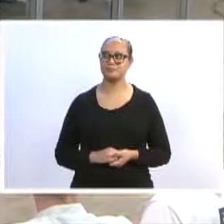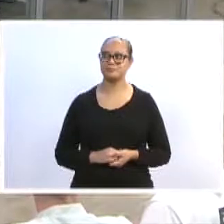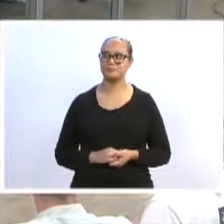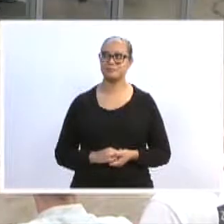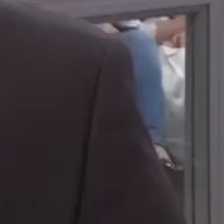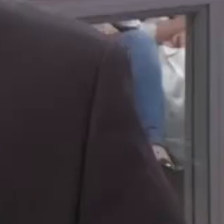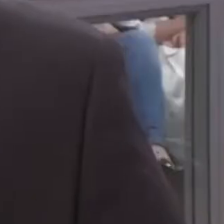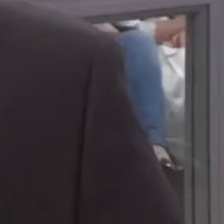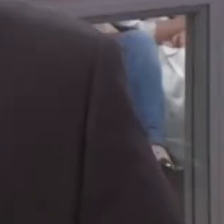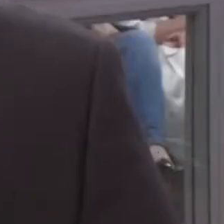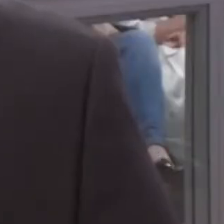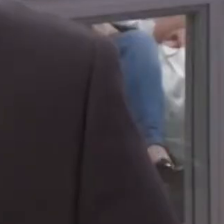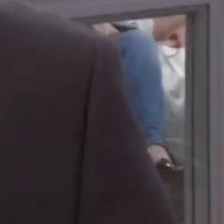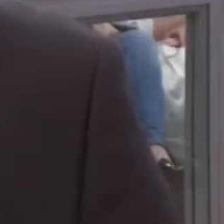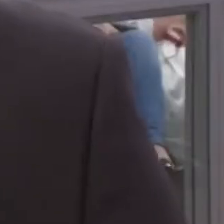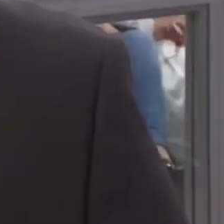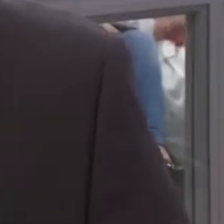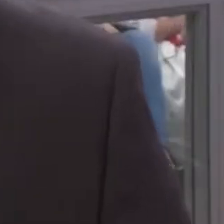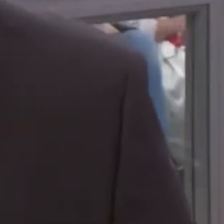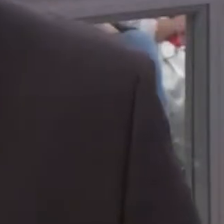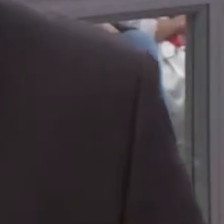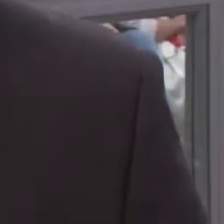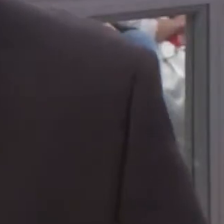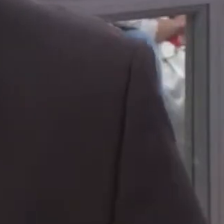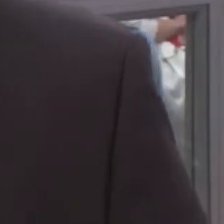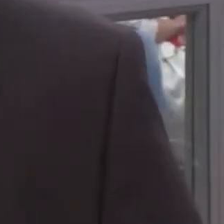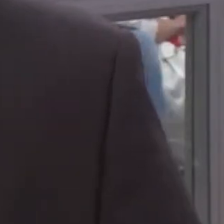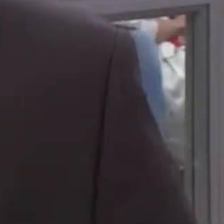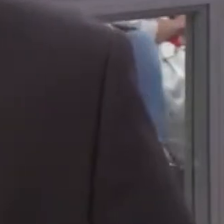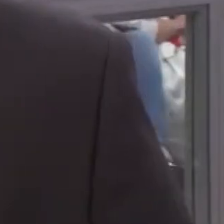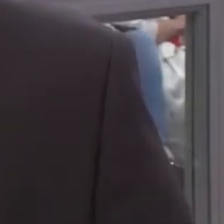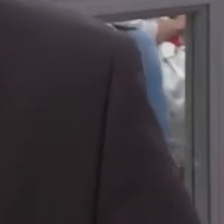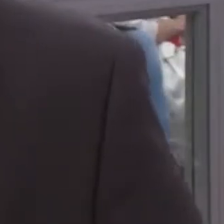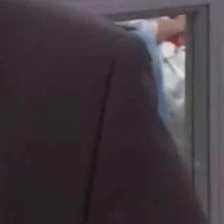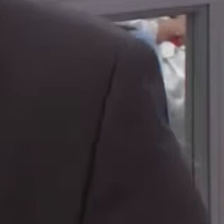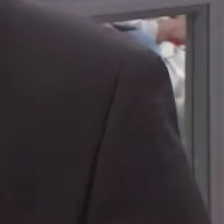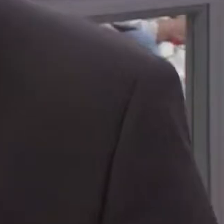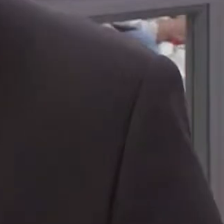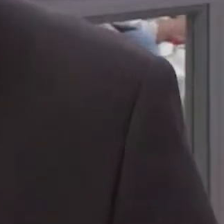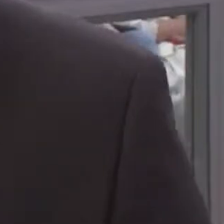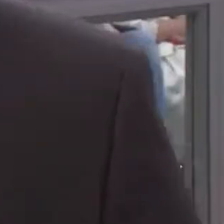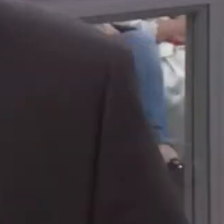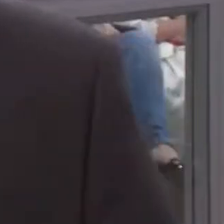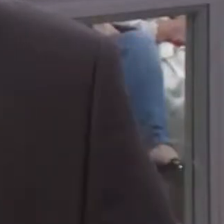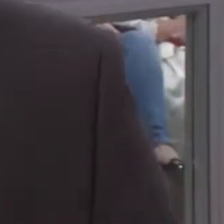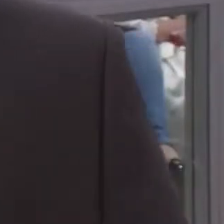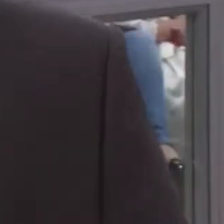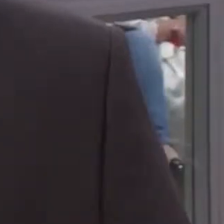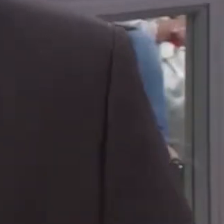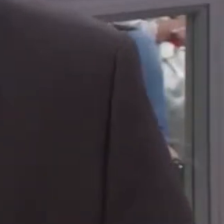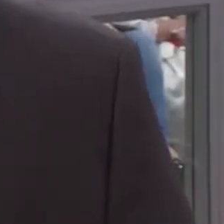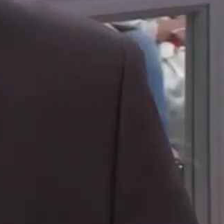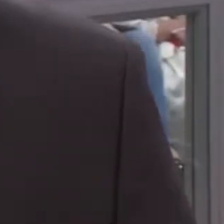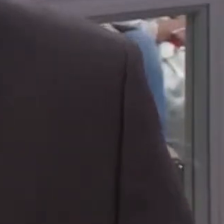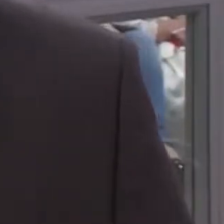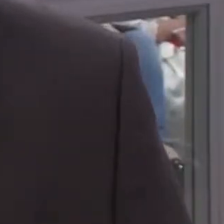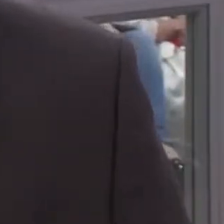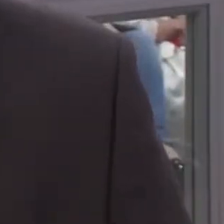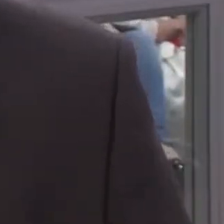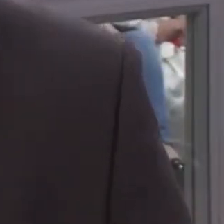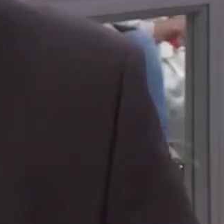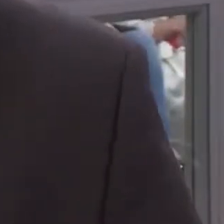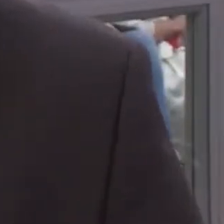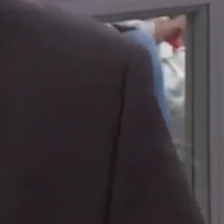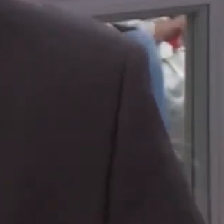diversos títulos. Uma pequena grande mulher, que tão jovem, com 13 anos, na verdade 12, quando foi competir nos Estados Unidos, competir no